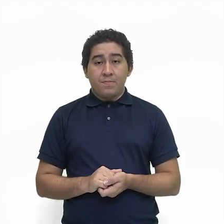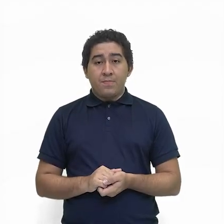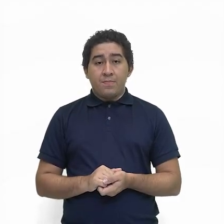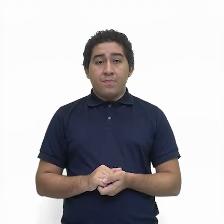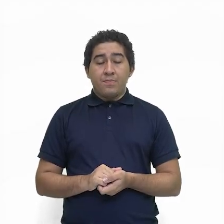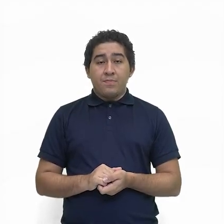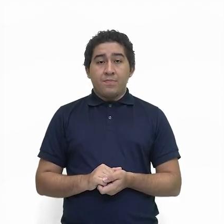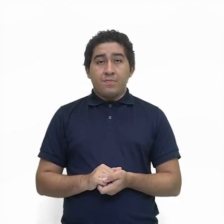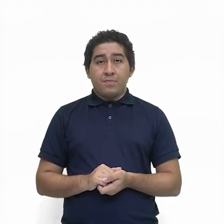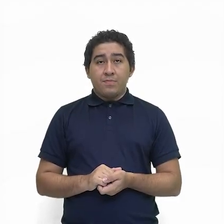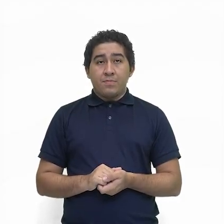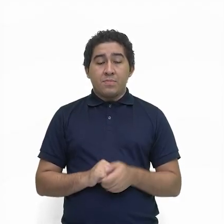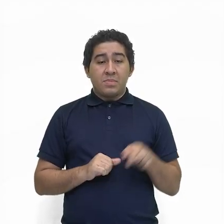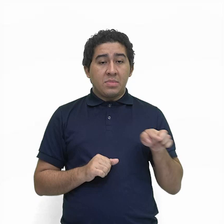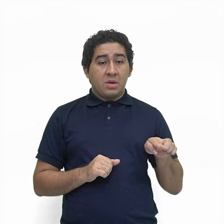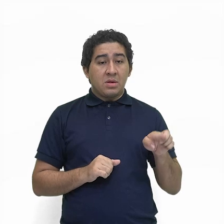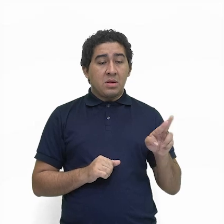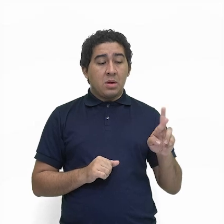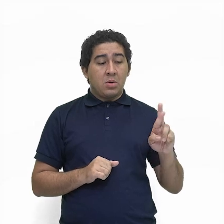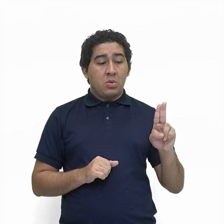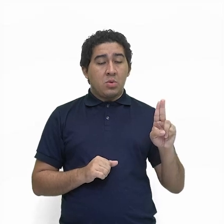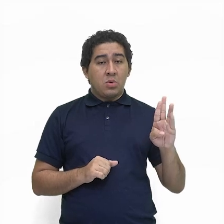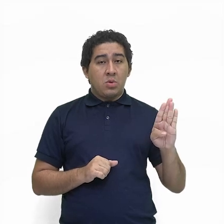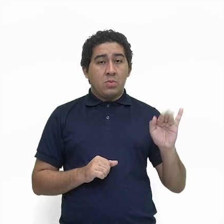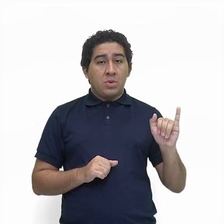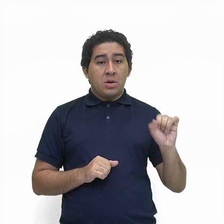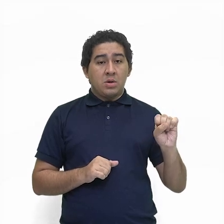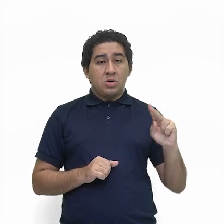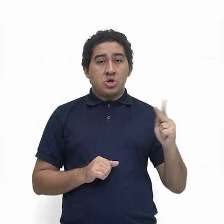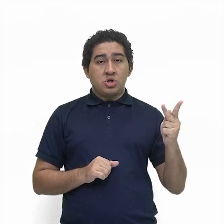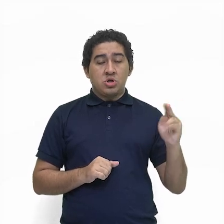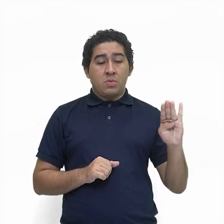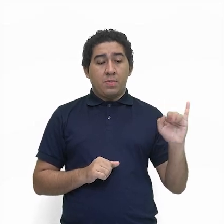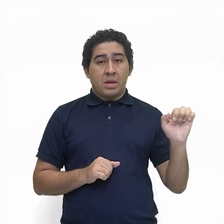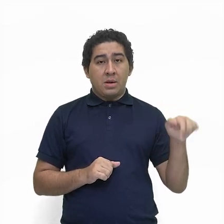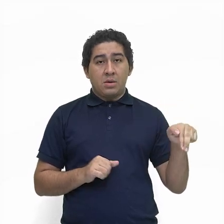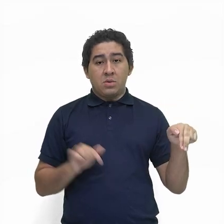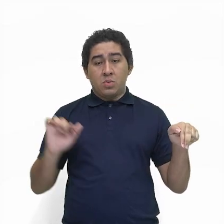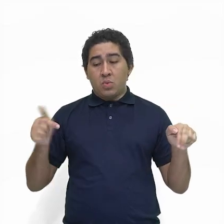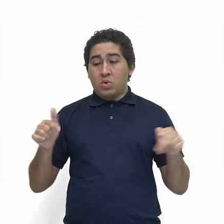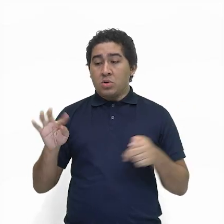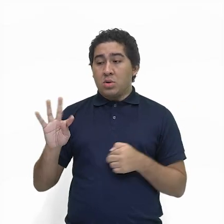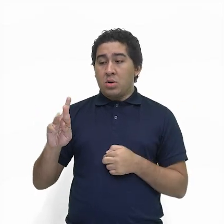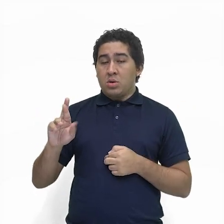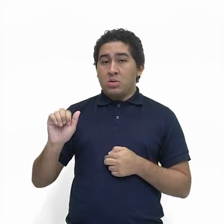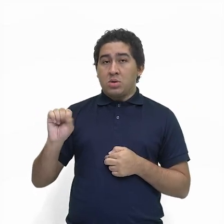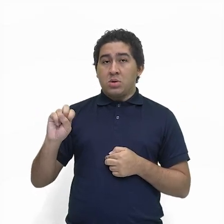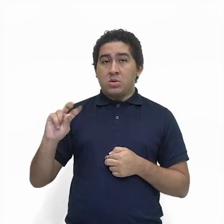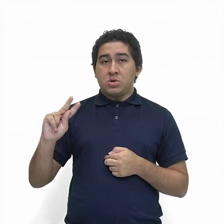nós chamamos de rubbish bin. Já no American English, nós vamos chamar de trash can.